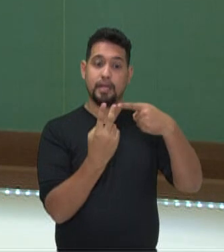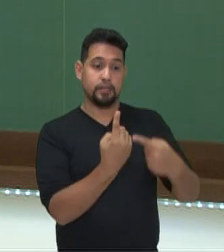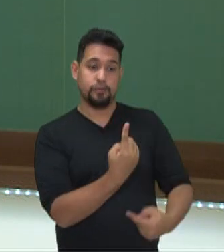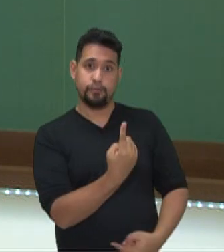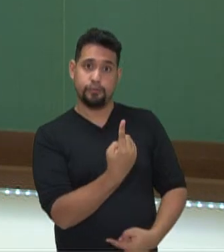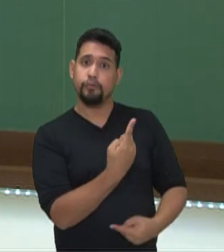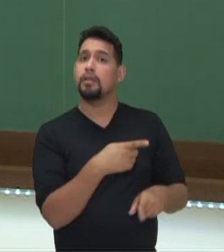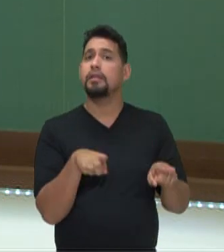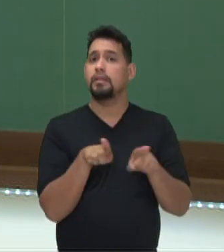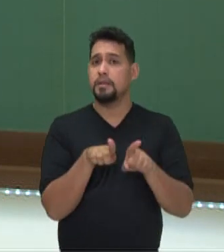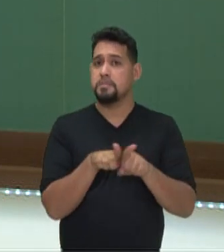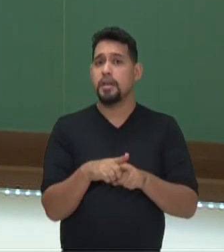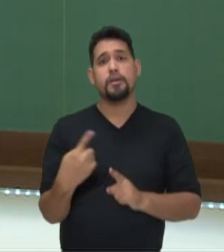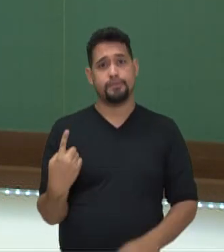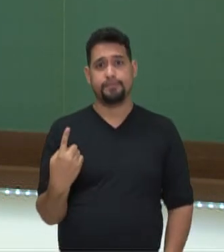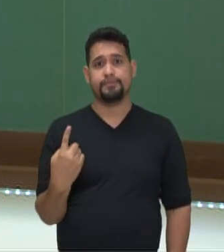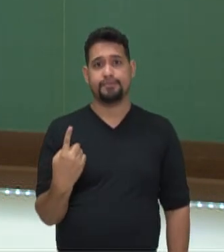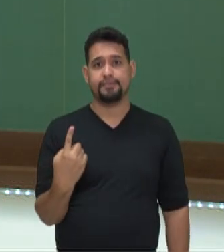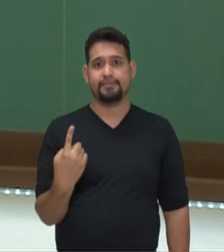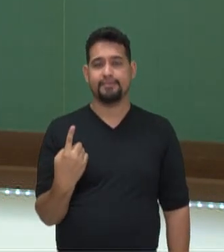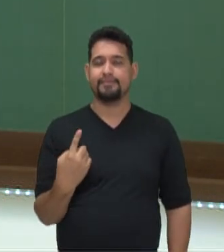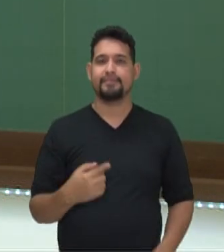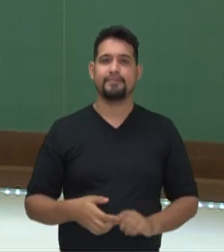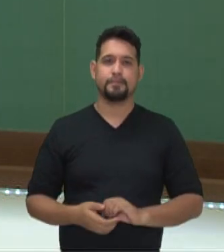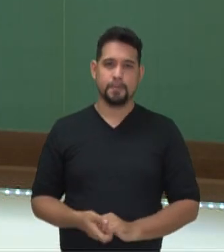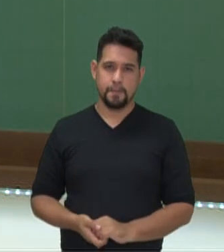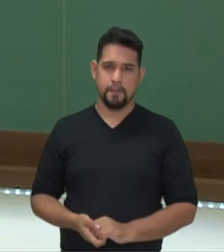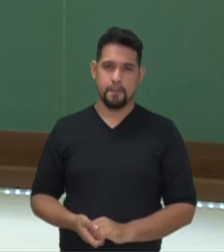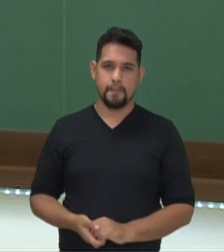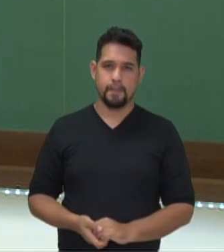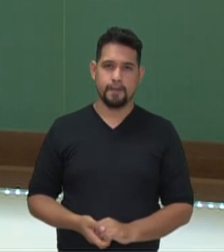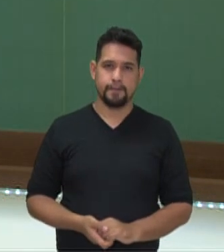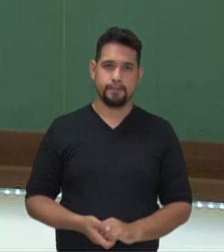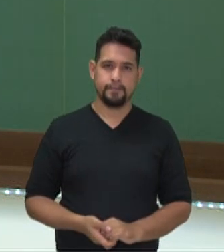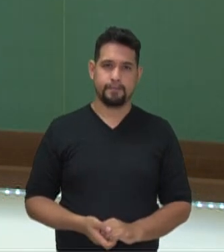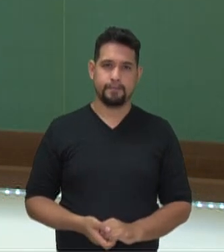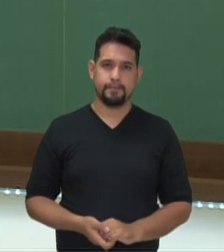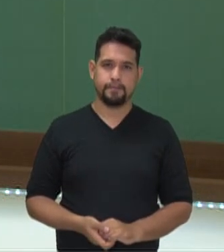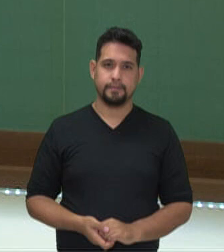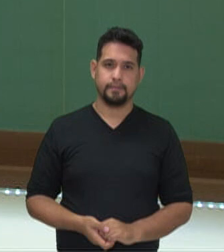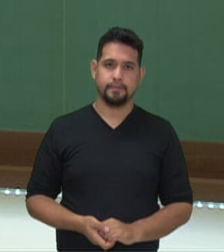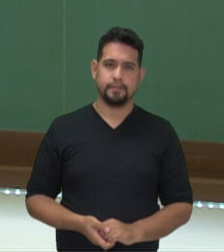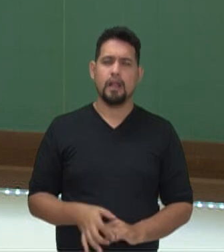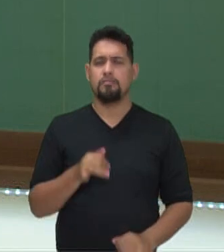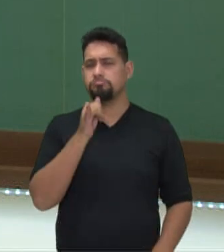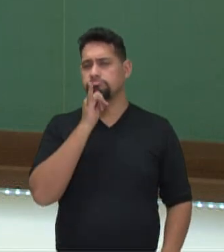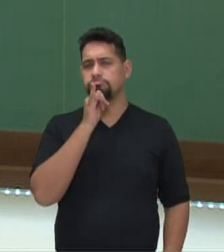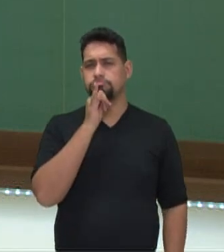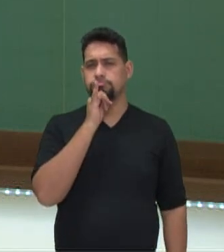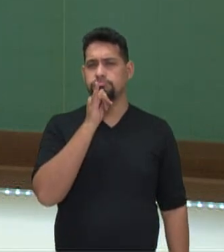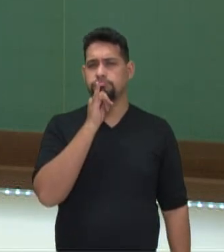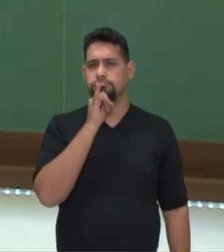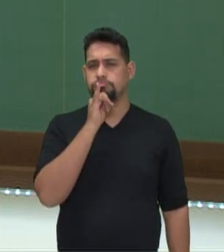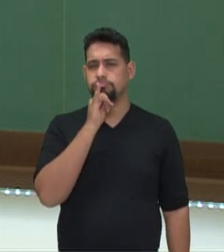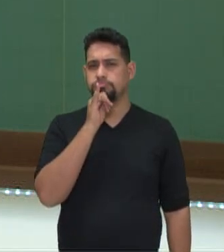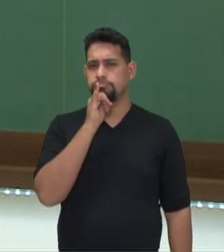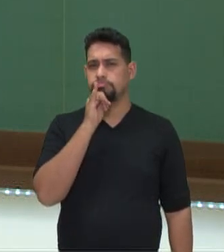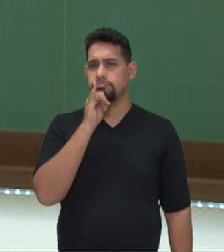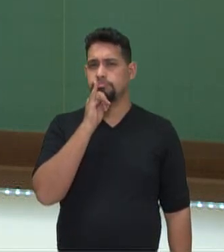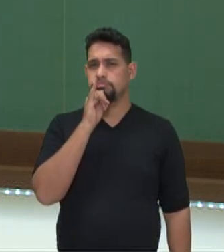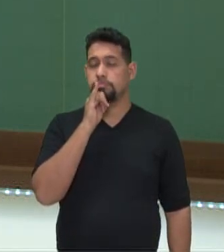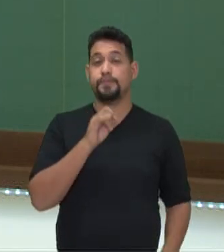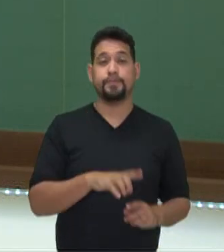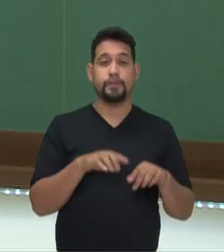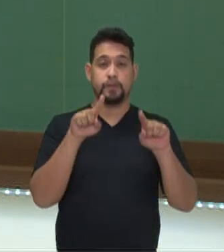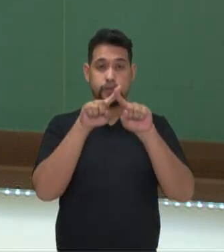dele é 1, ok? Ou seja, quando eu pegar um exemplo em que os